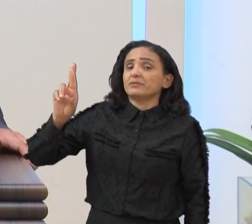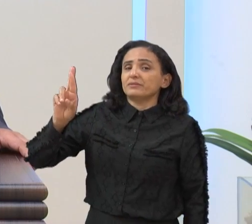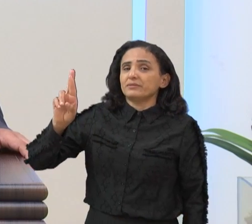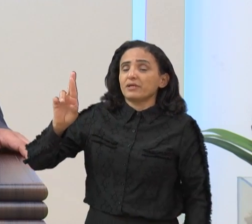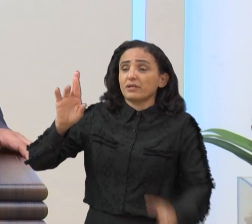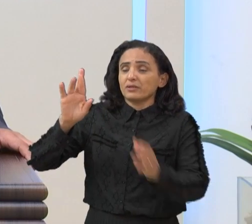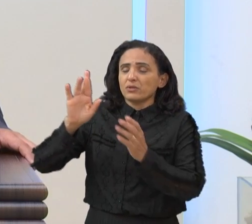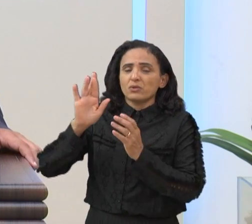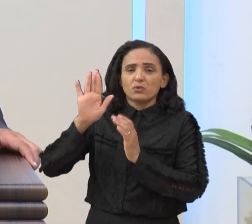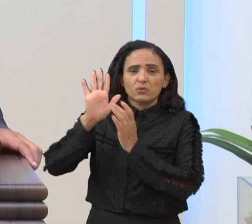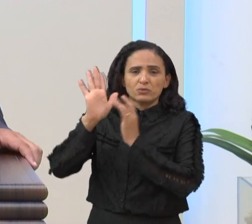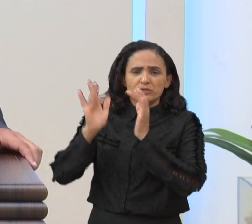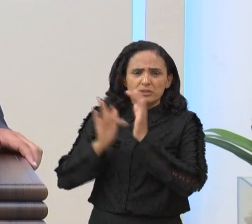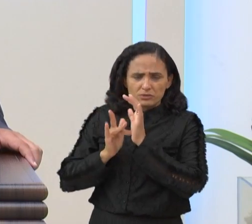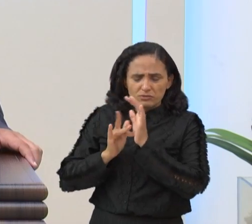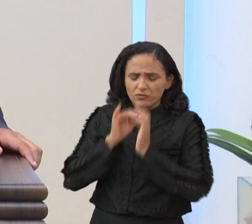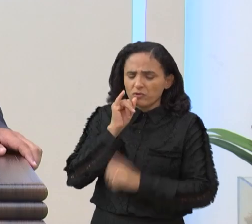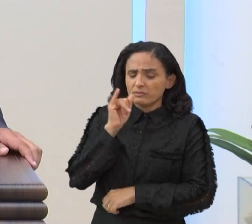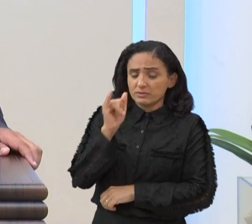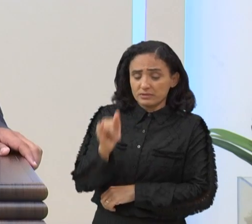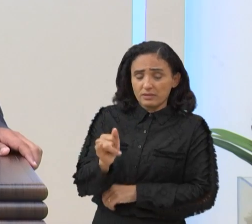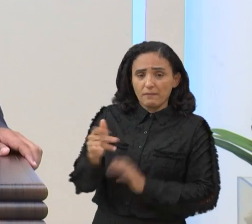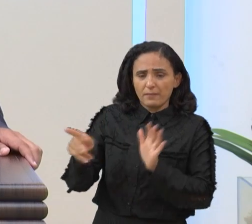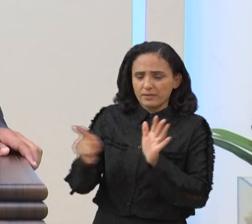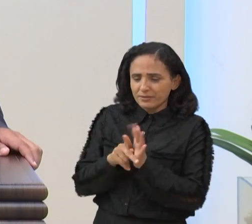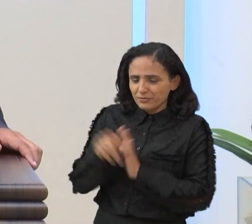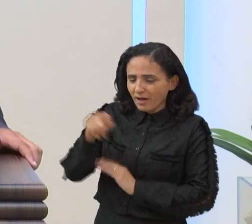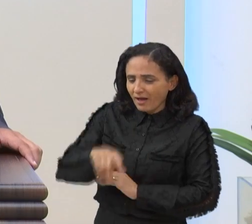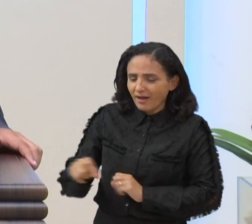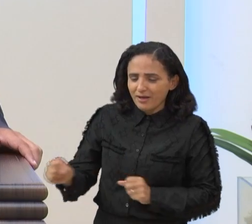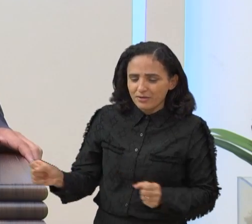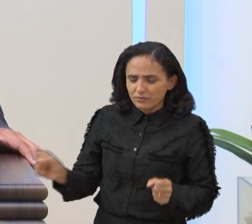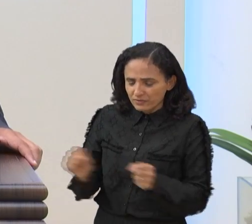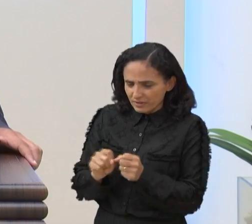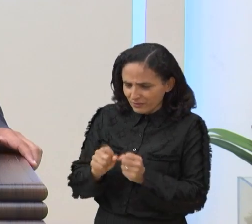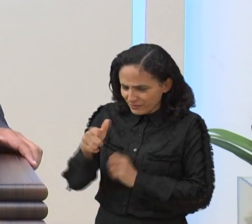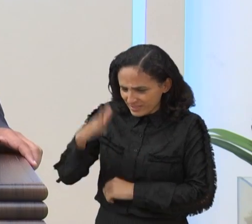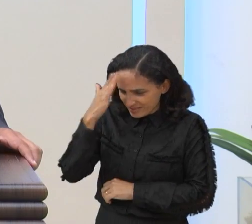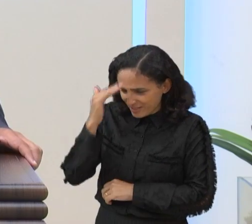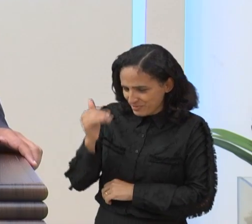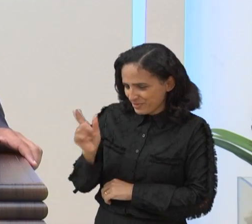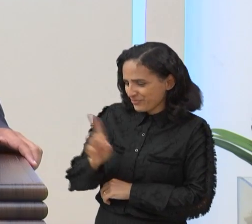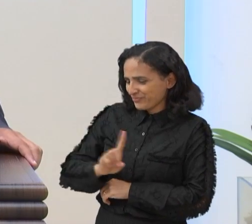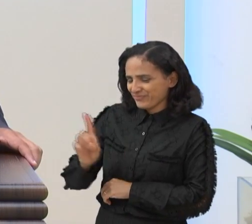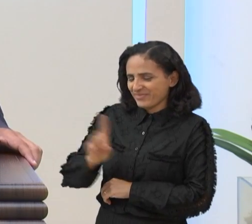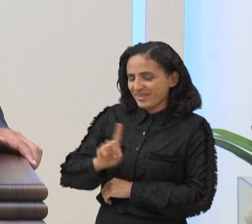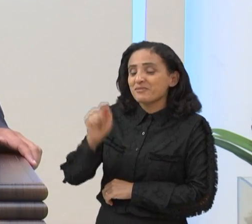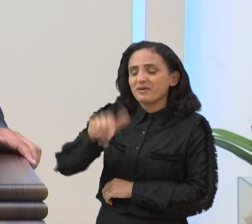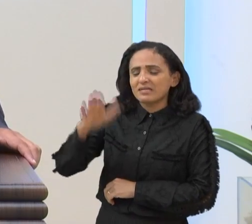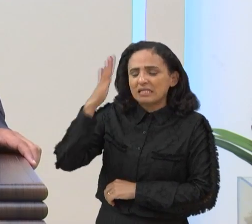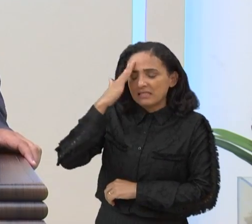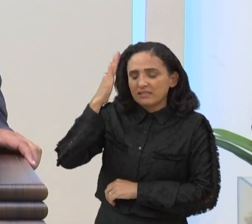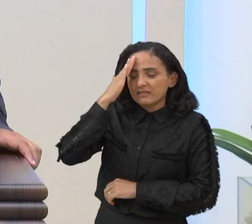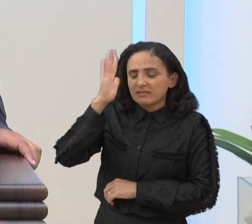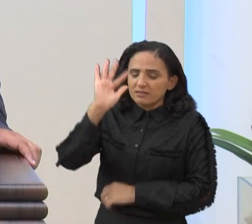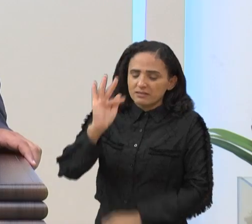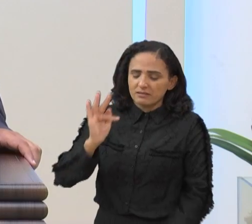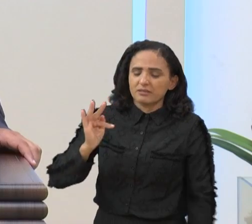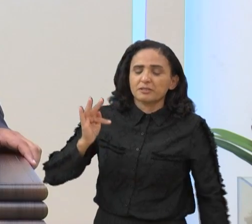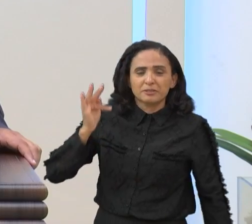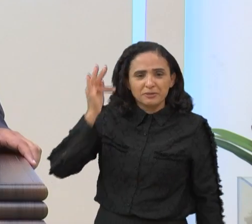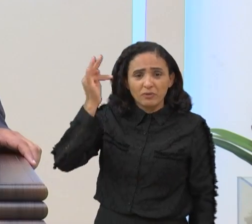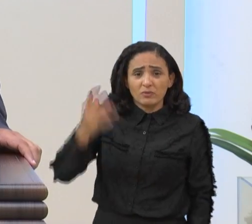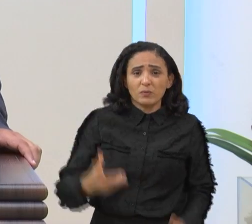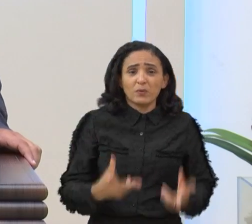a Pedro uma certa vez: o que eu faço agora tu não sabes, mas entenderás depois. É o